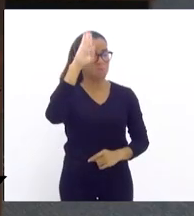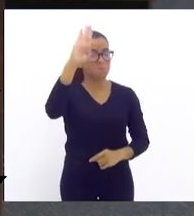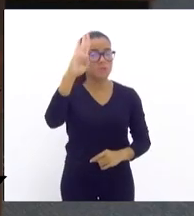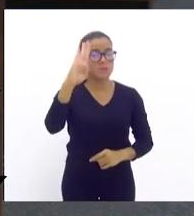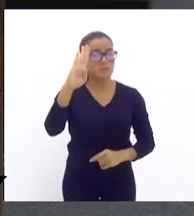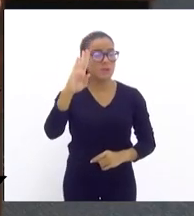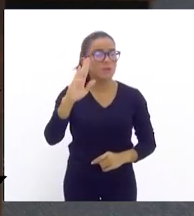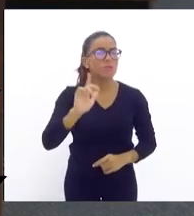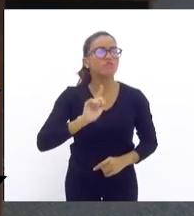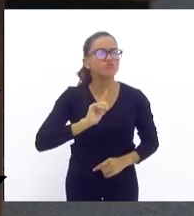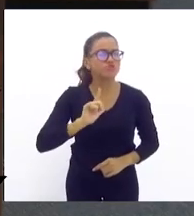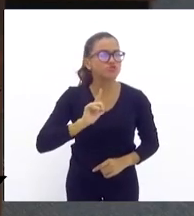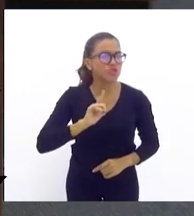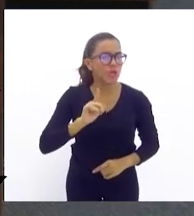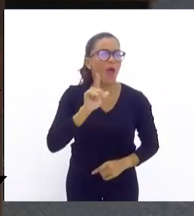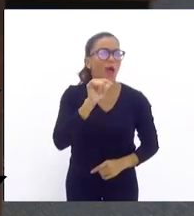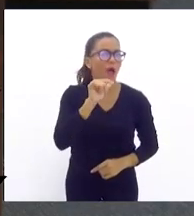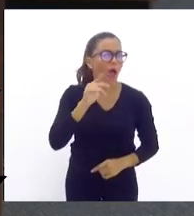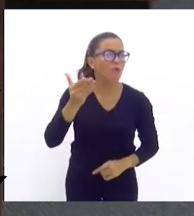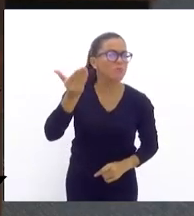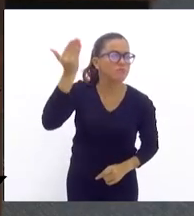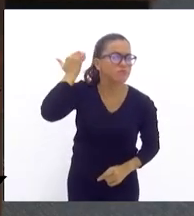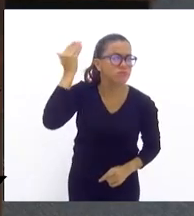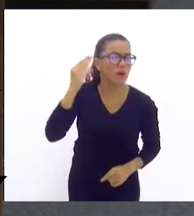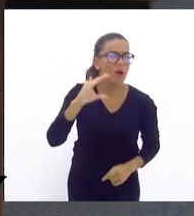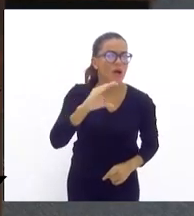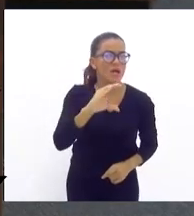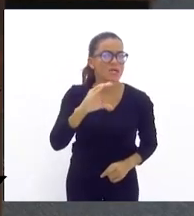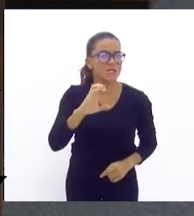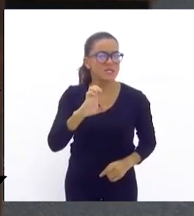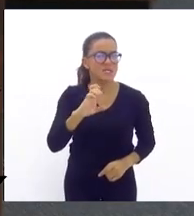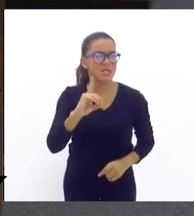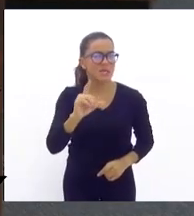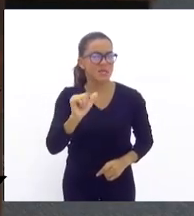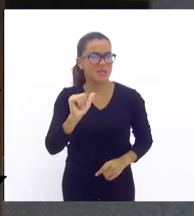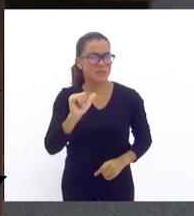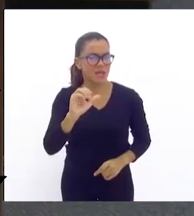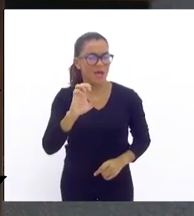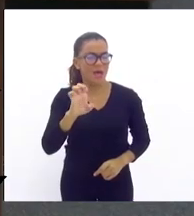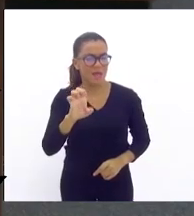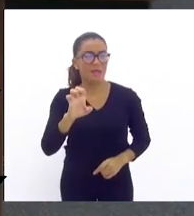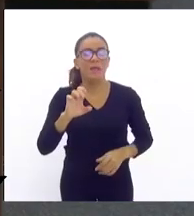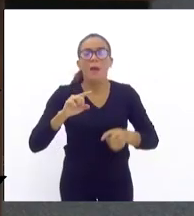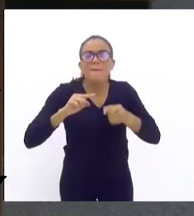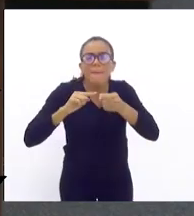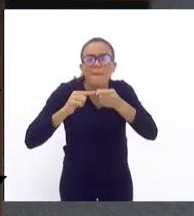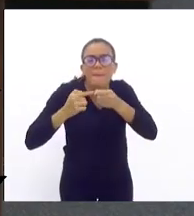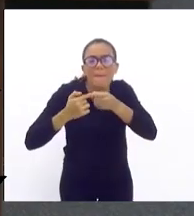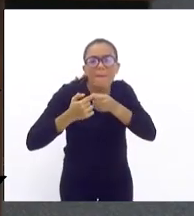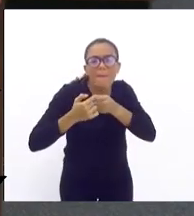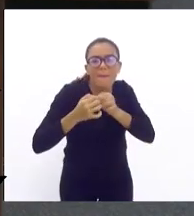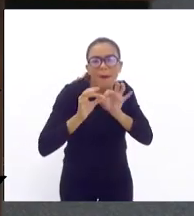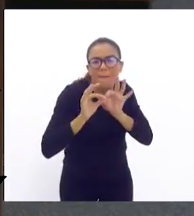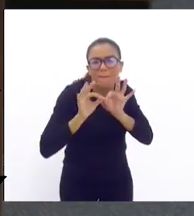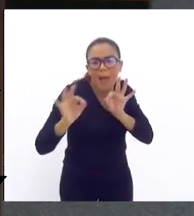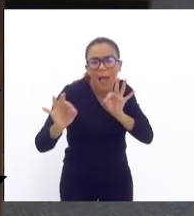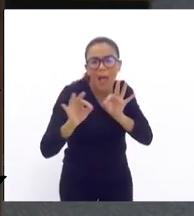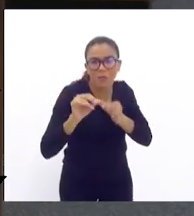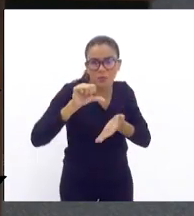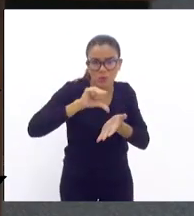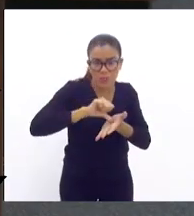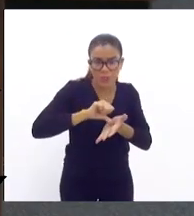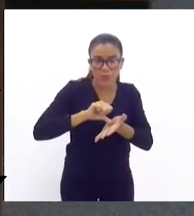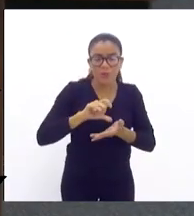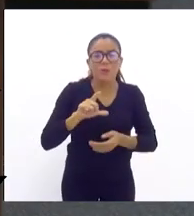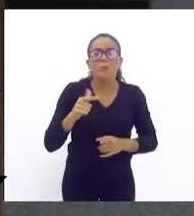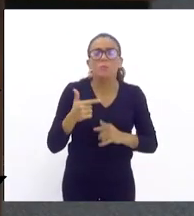que tinha água na gestão da SEDAI, nas periferias, principalmente, isso nós vamos alegar porque ninguém paga água. Por que a